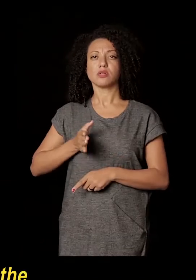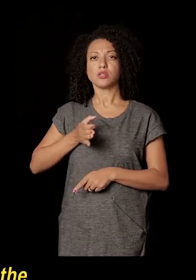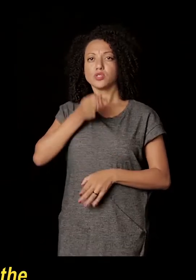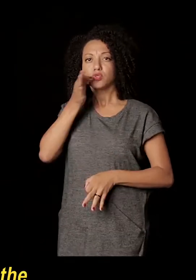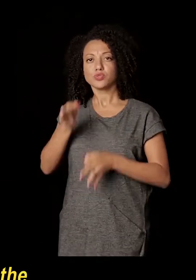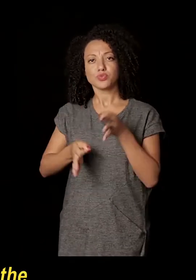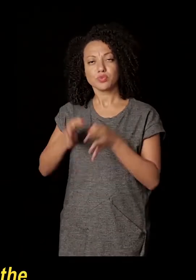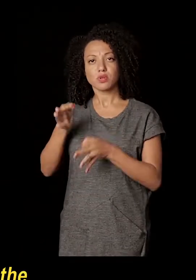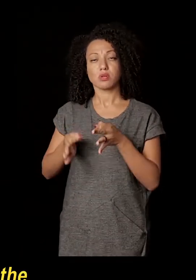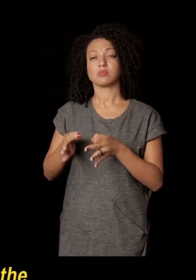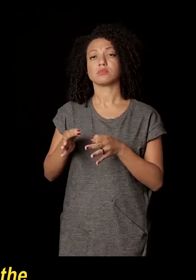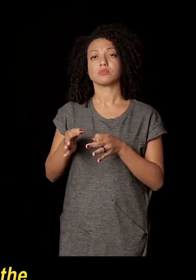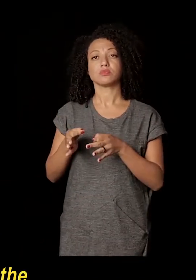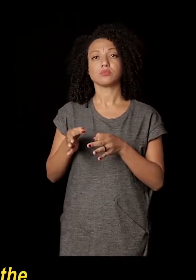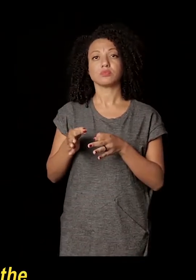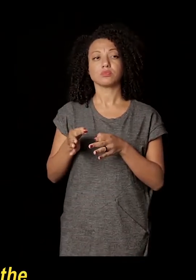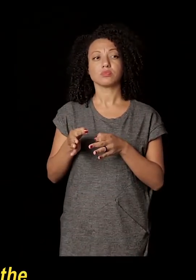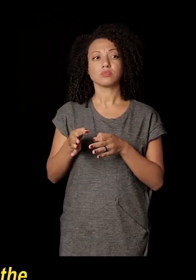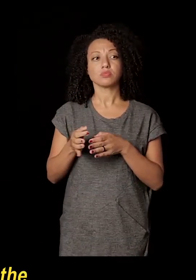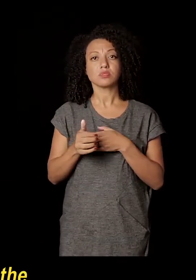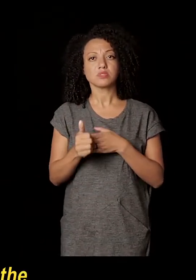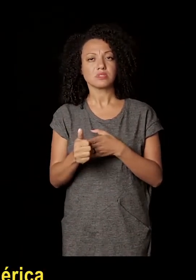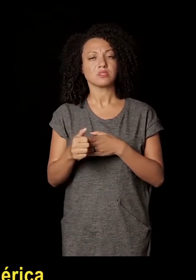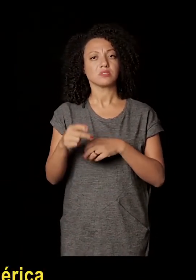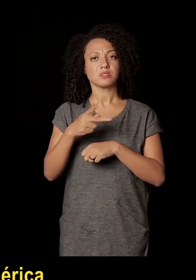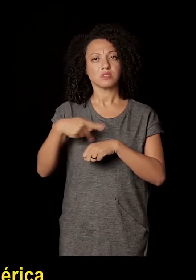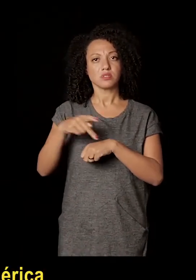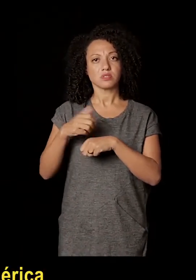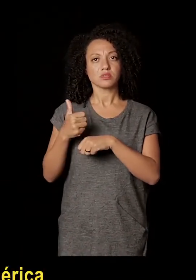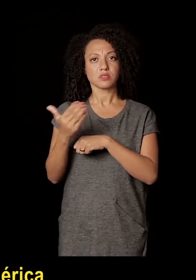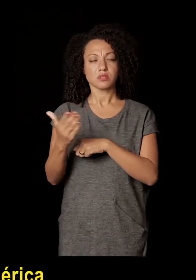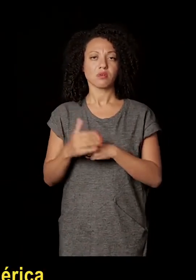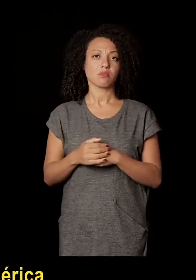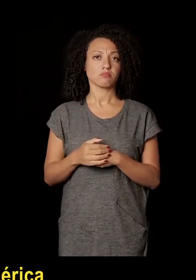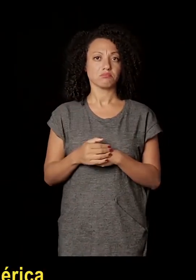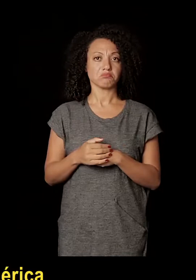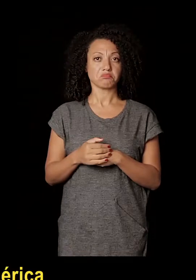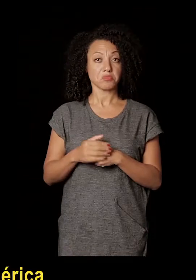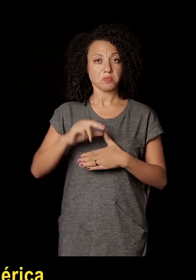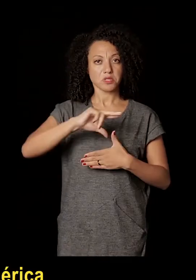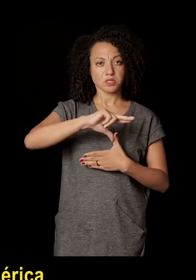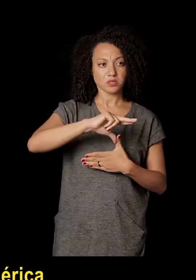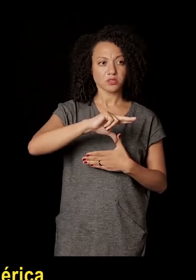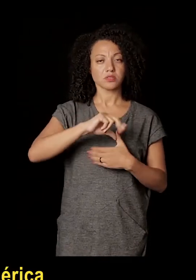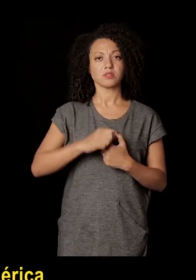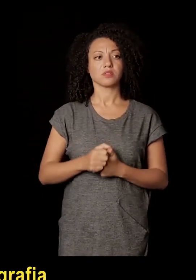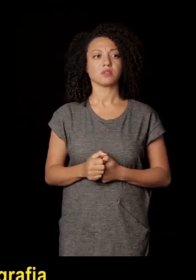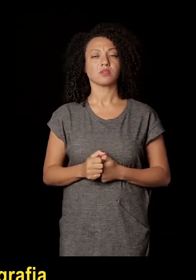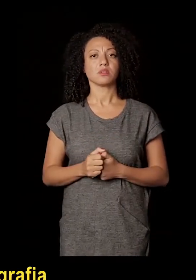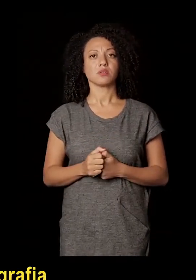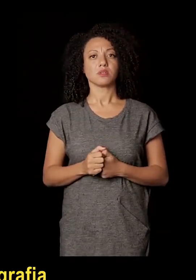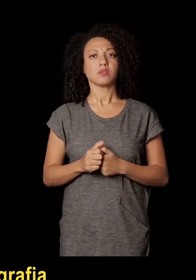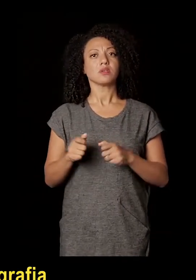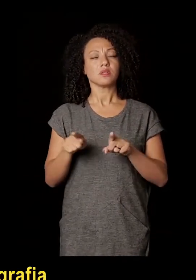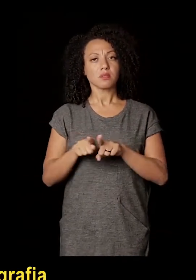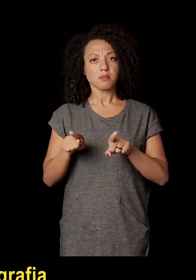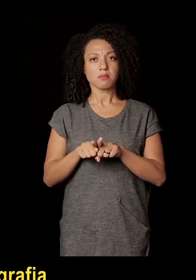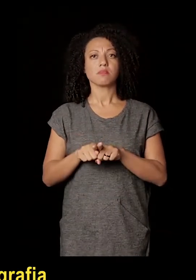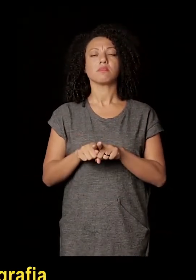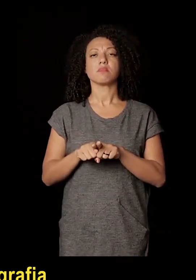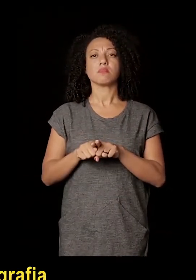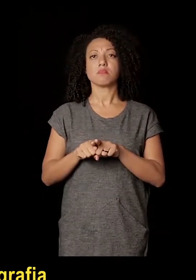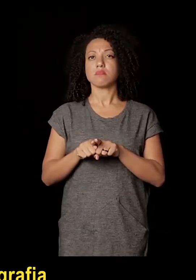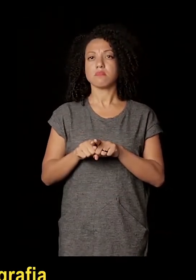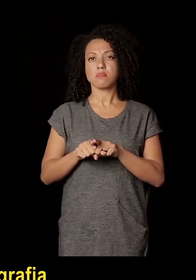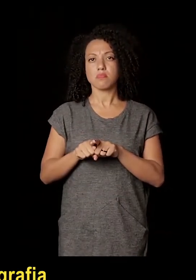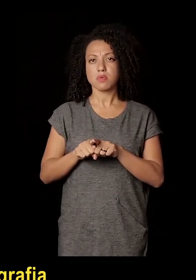Year International, o Poi Latam, trouxe o Poi Latam para a América Latina, e o World Press Photo, dois concursos de fotografia mais